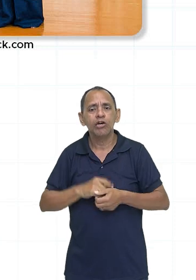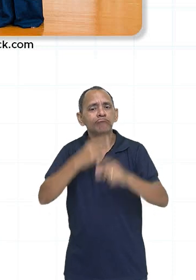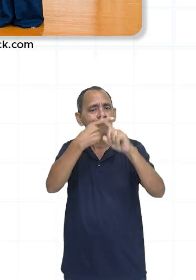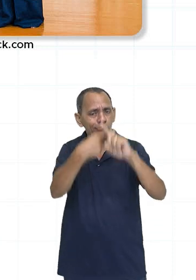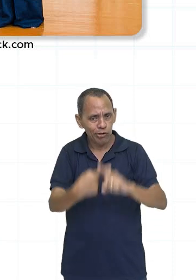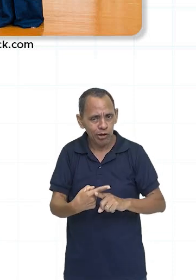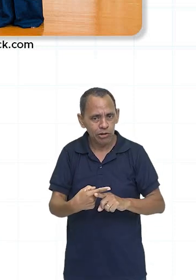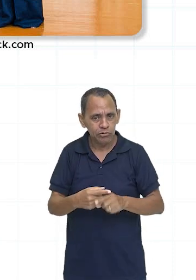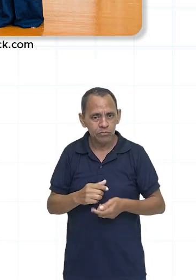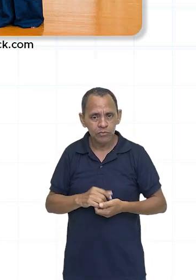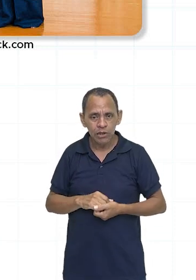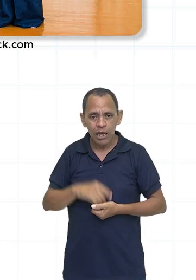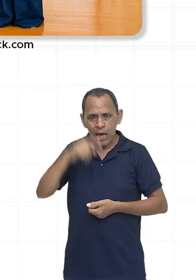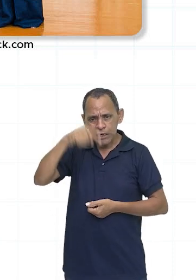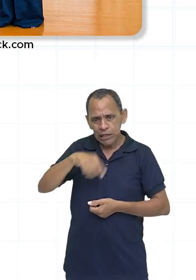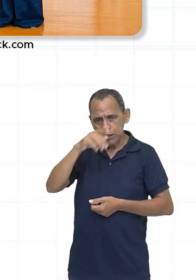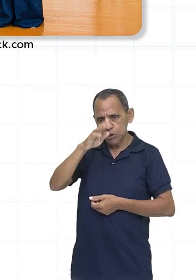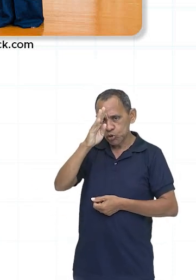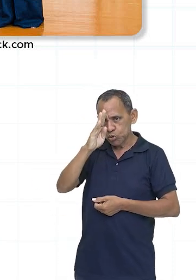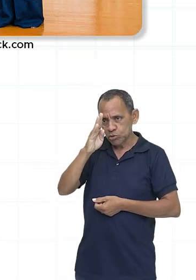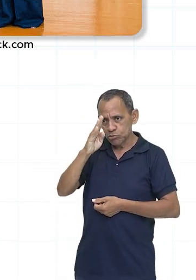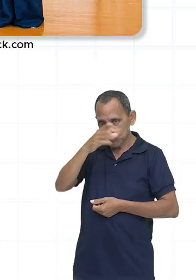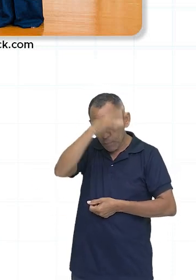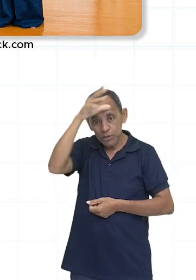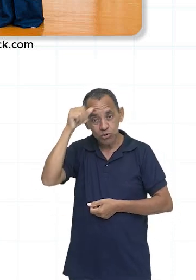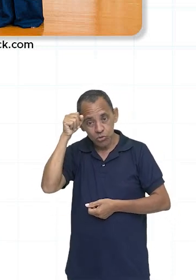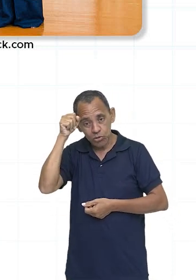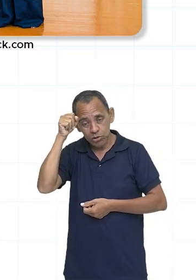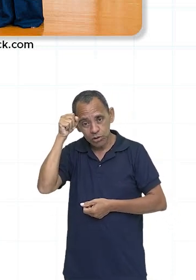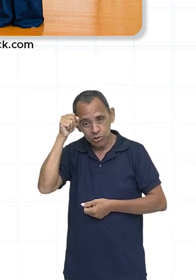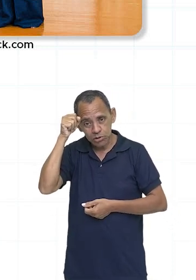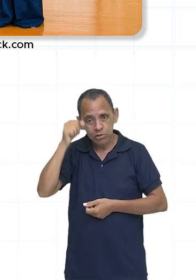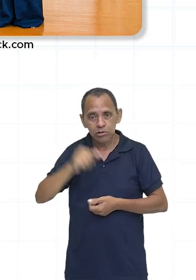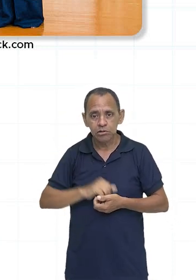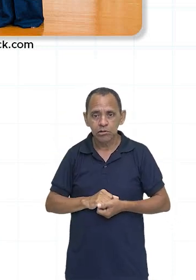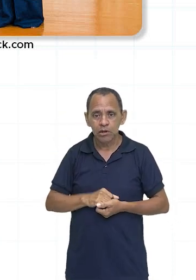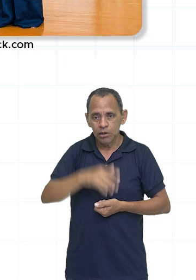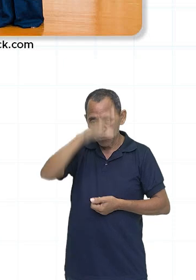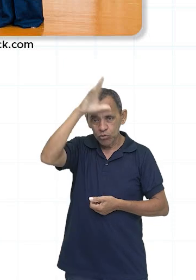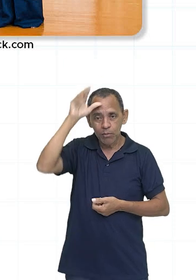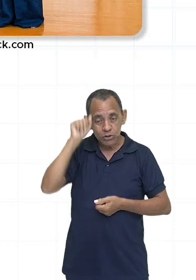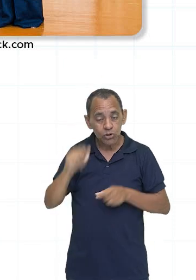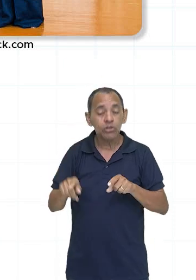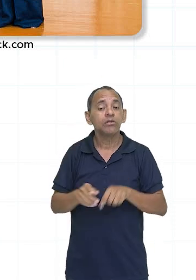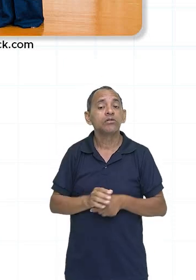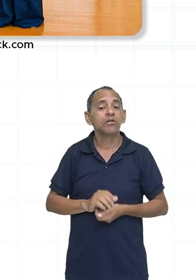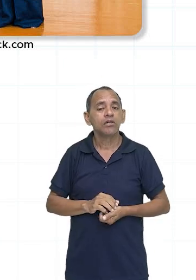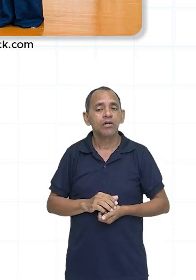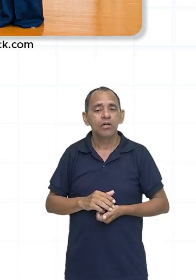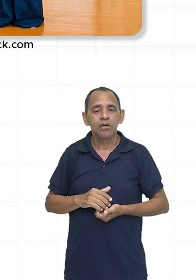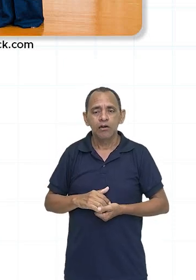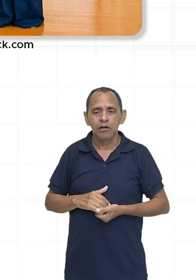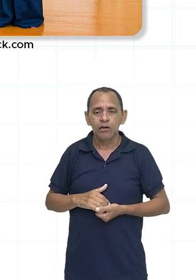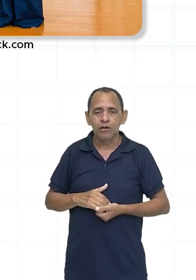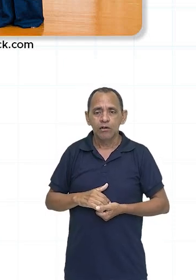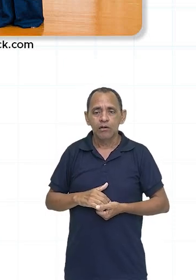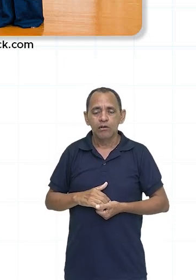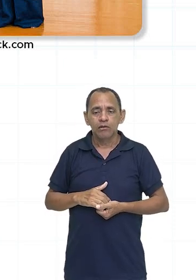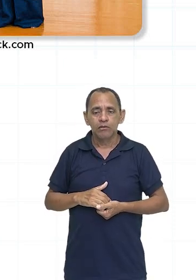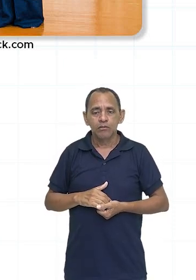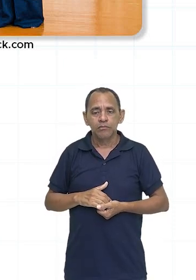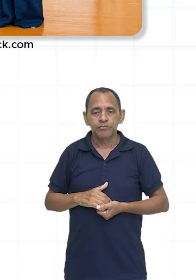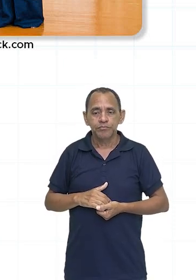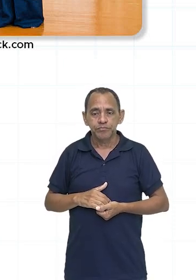muito conhecido aqui na nossa região, né? Mas no país, em alguns estados, ele já